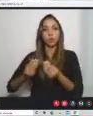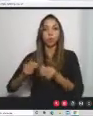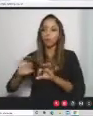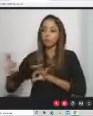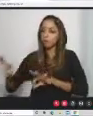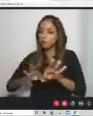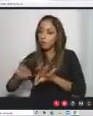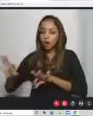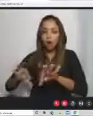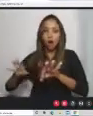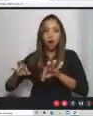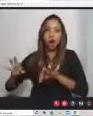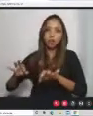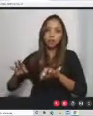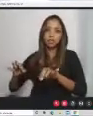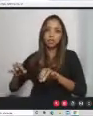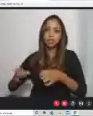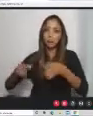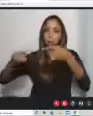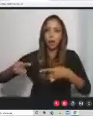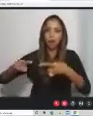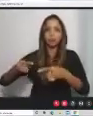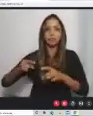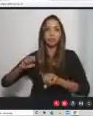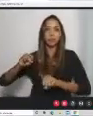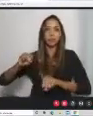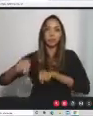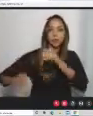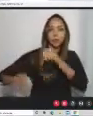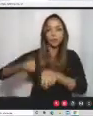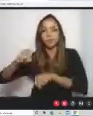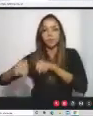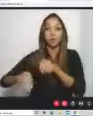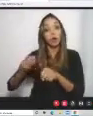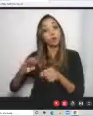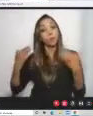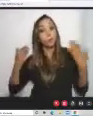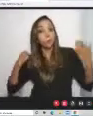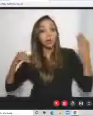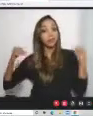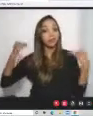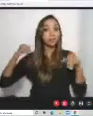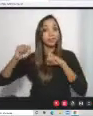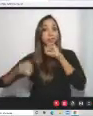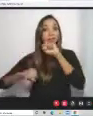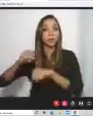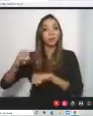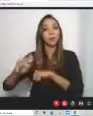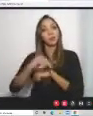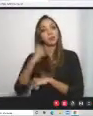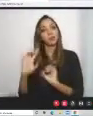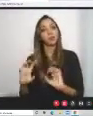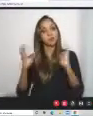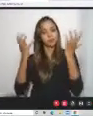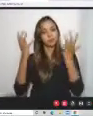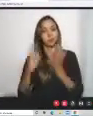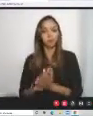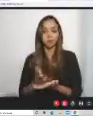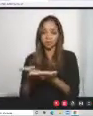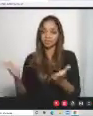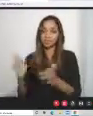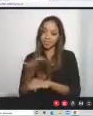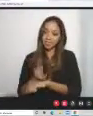município ou um passeio ciclístico para a gente poder fomentar, vereador. Vocês já estão treinando aí. Daqui a pouco, se der coragem,